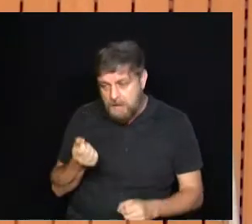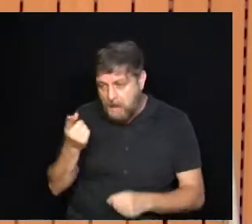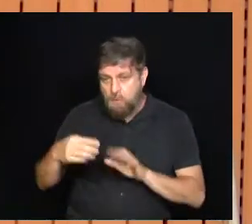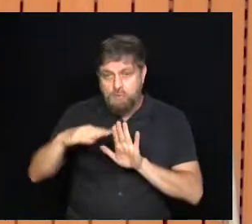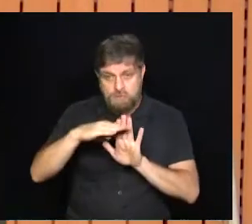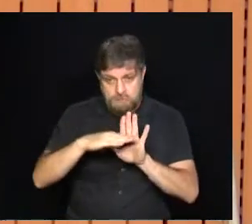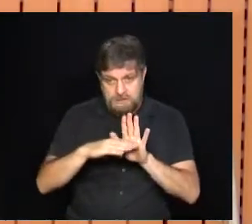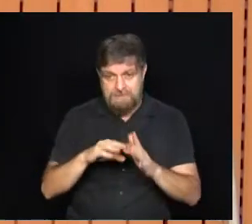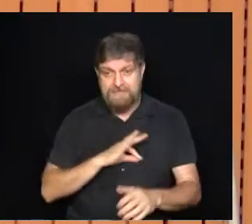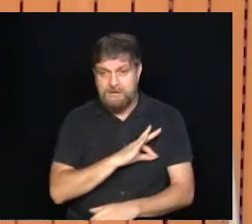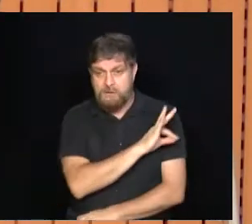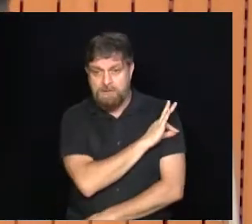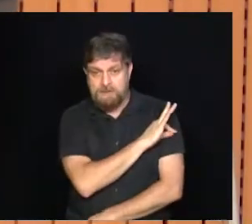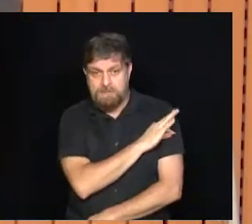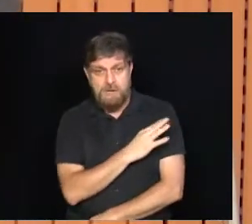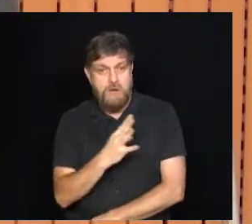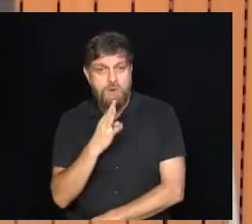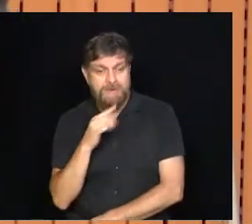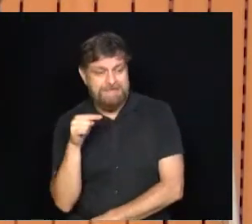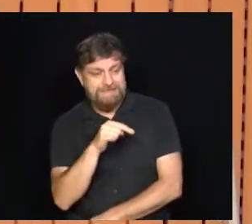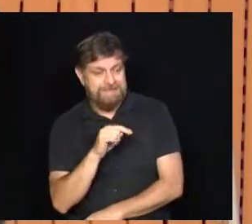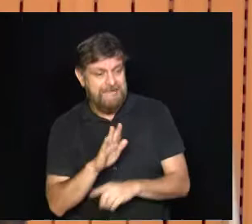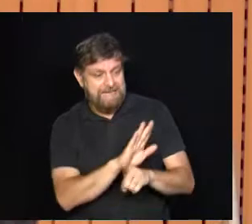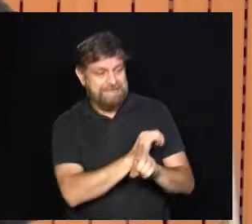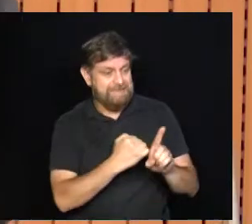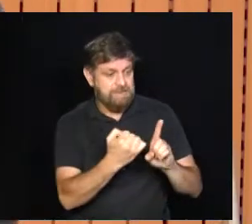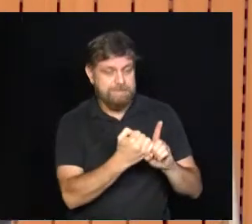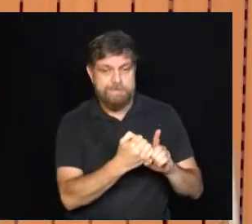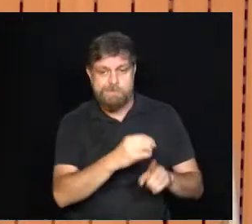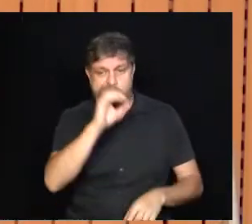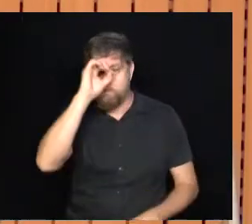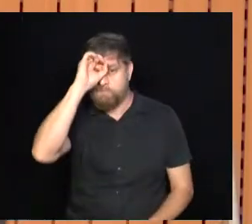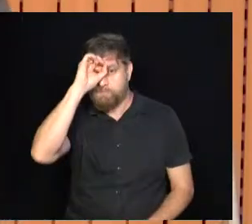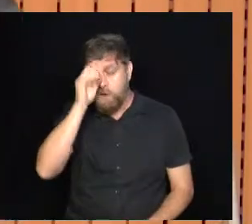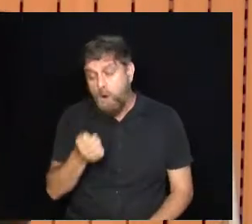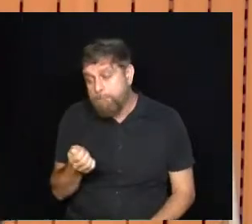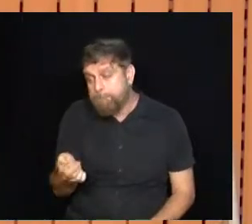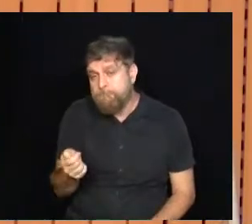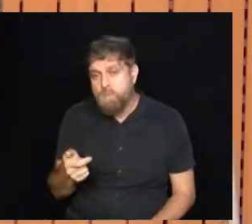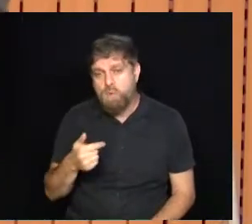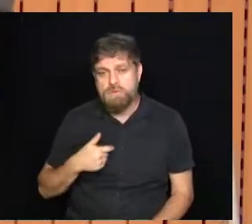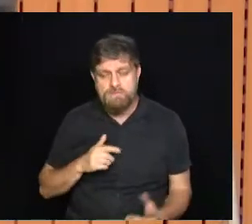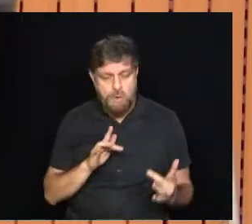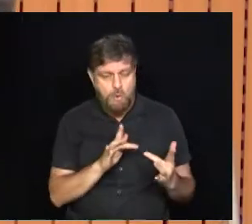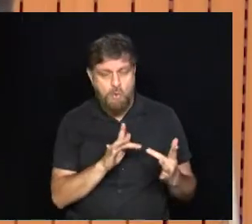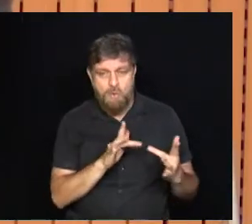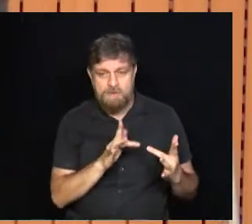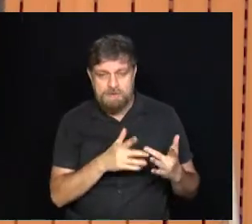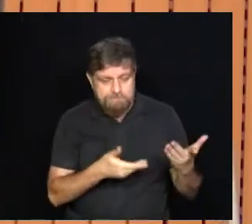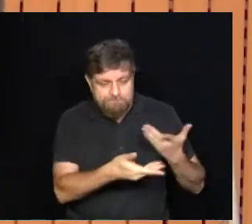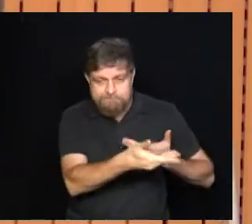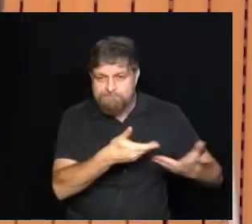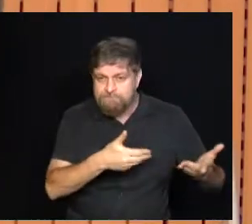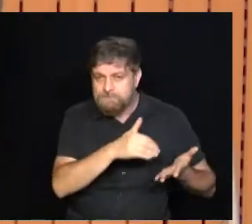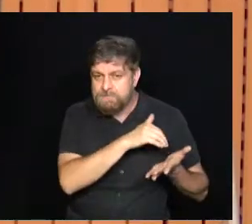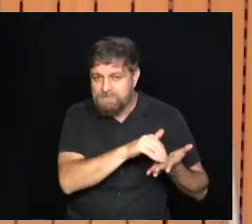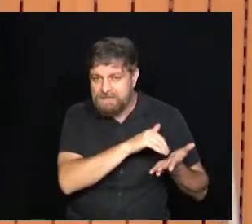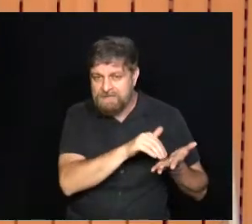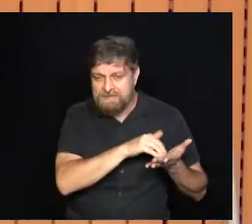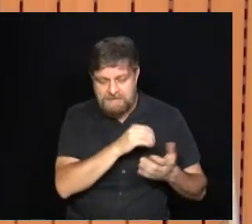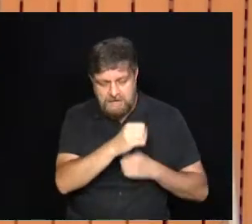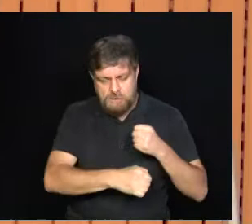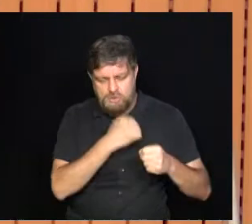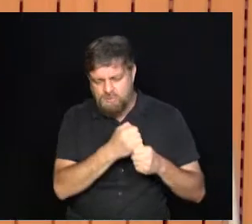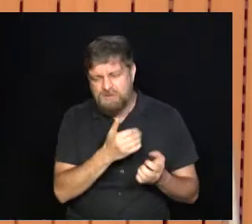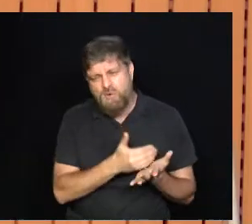Guarda, mas conhecia pouco da assistência. Tive esse contato com a Secretaria no começo do ano,